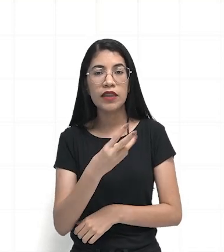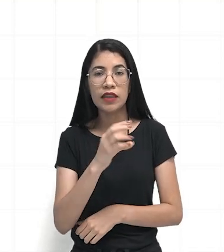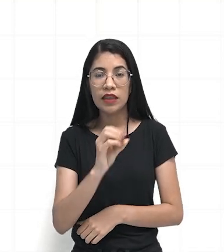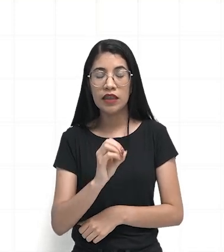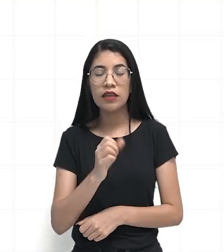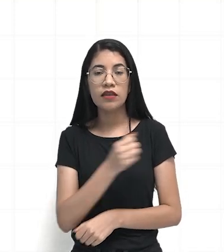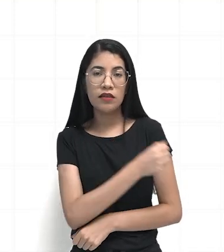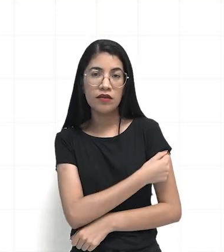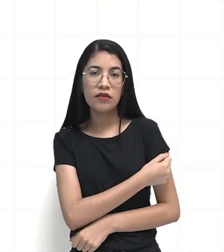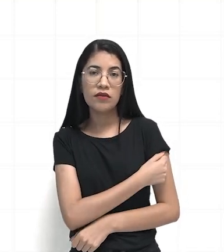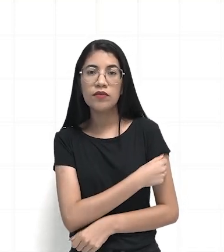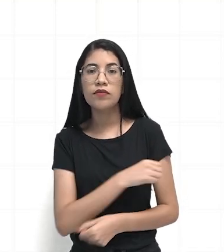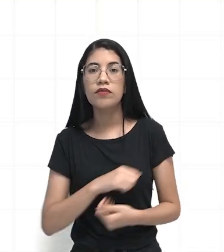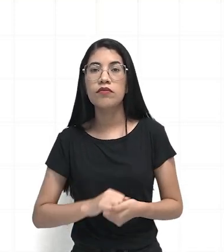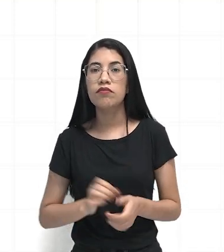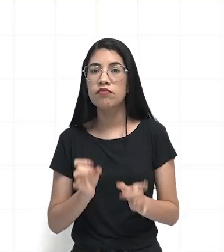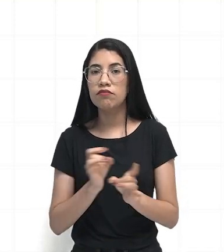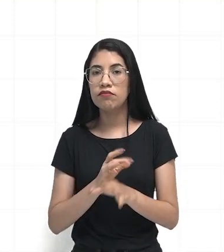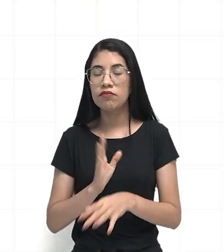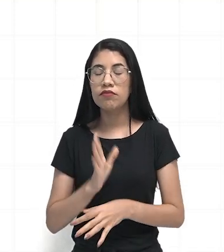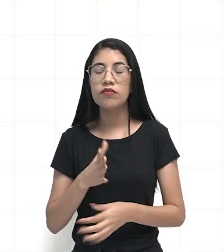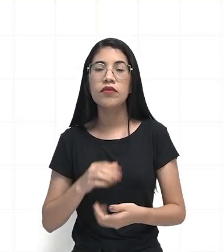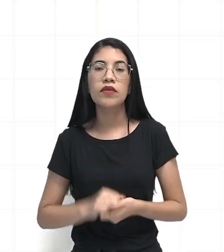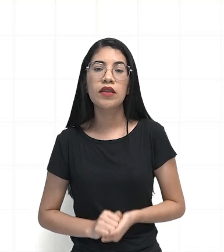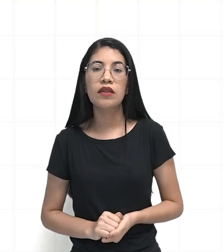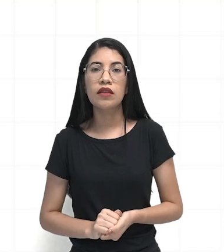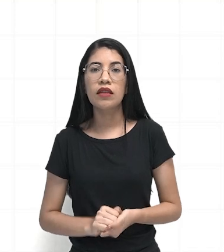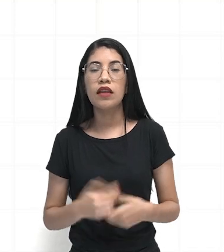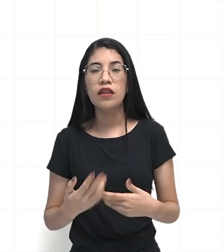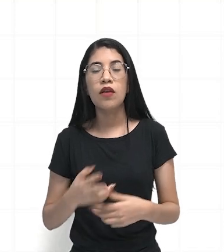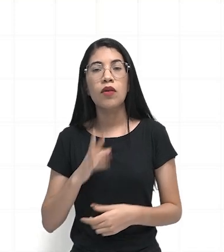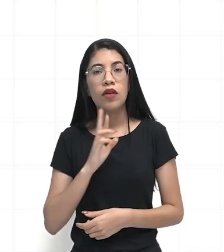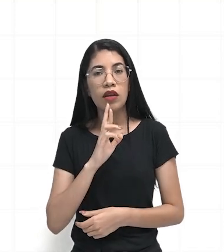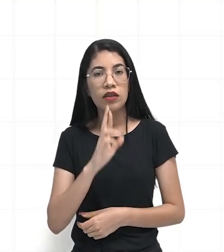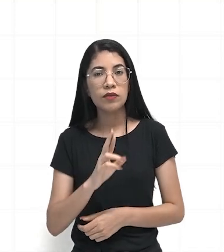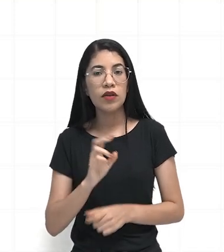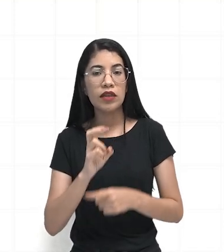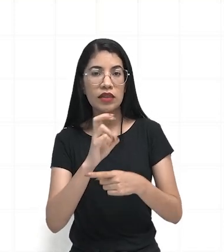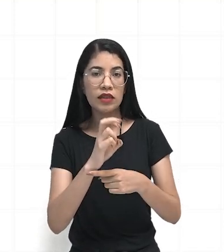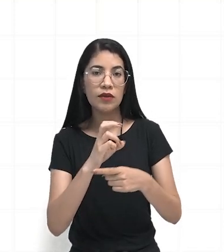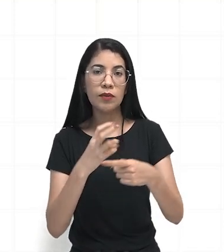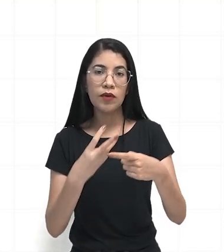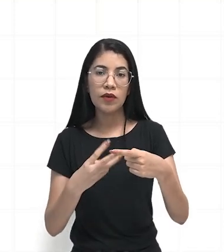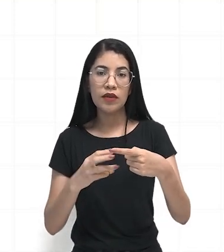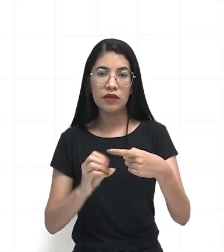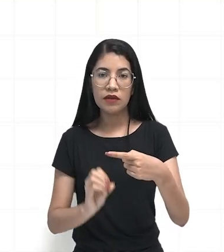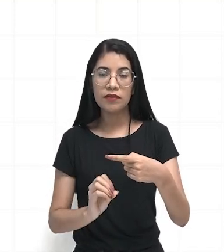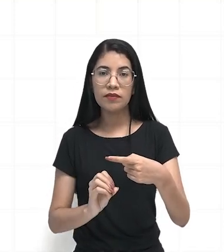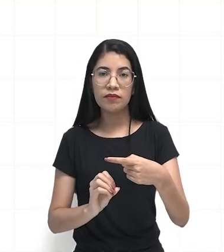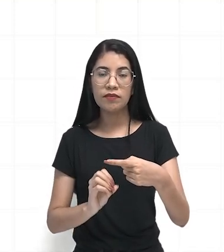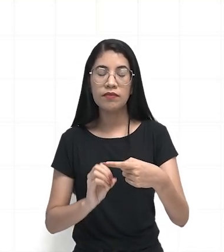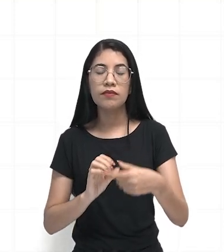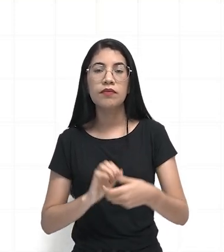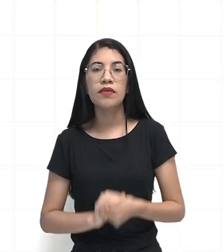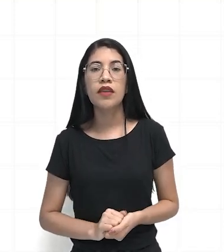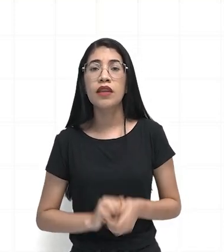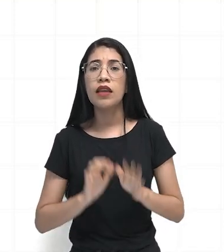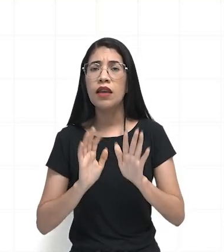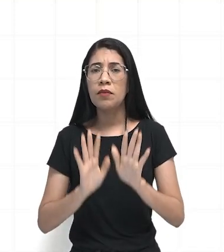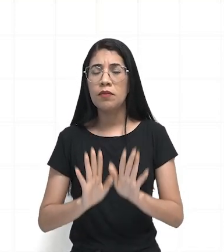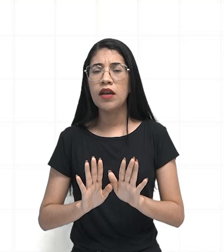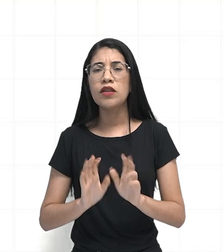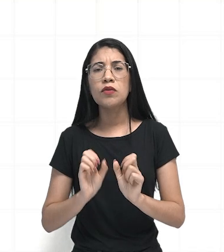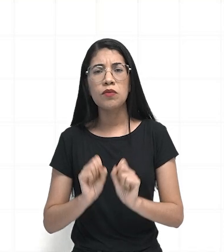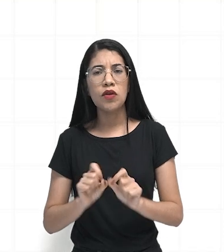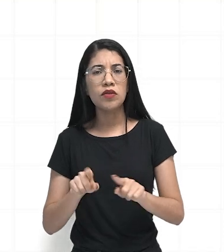30 alunos. Pronto. Então, aí eu tenho o resultado, 5 por 30. Professora, eu